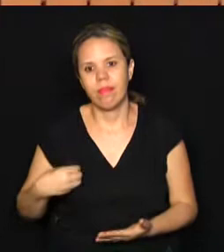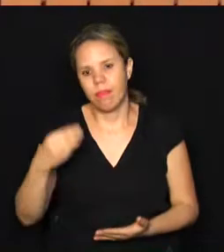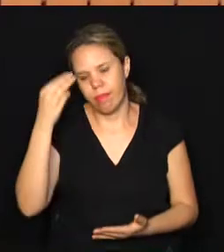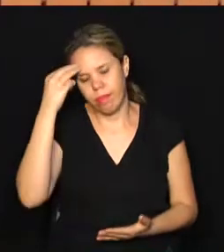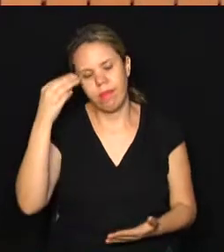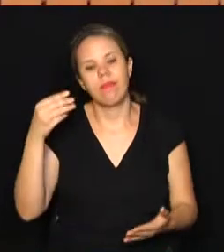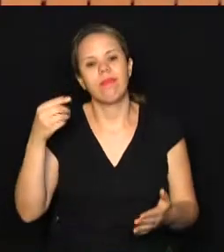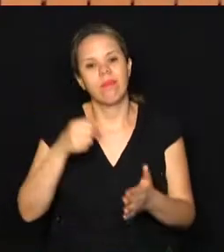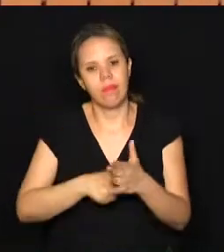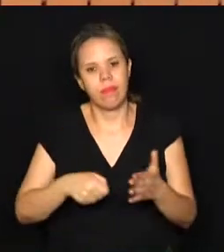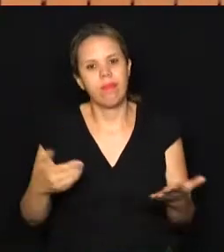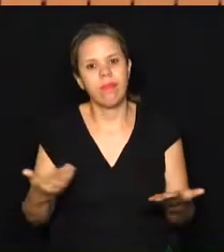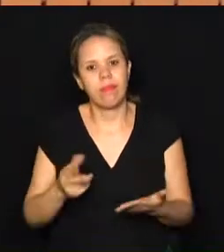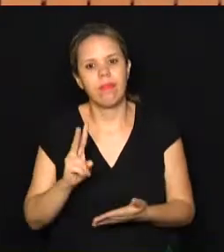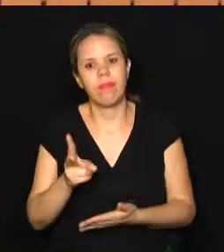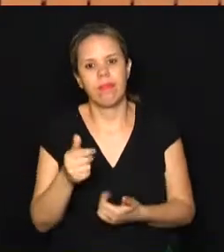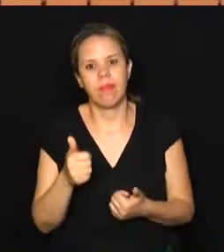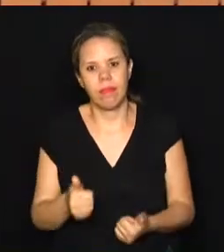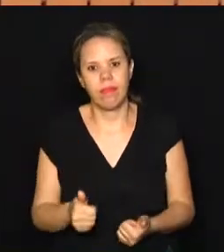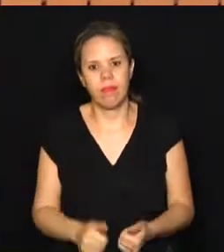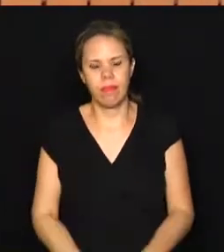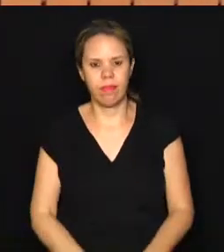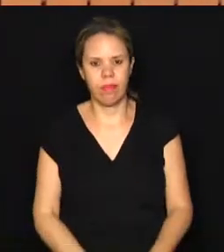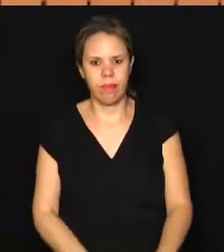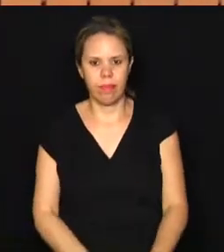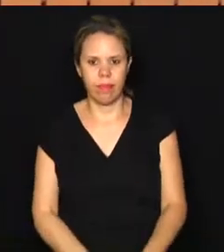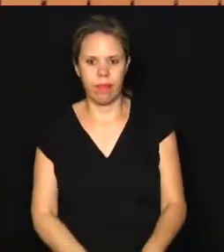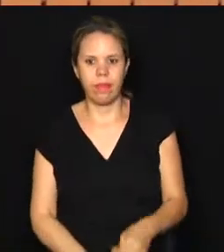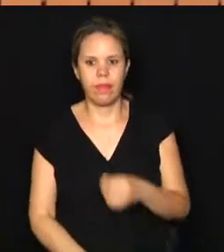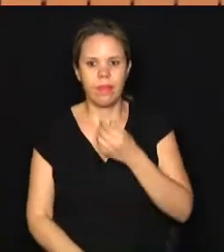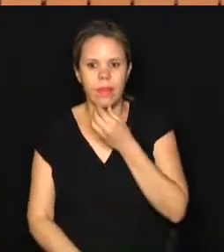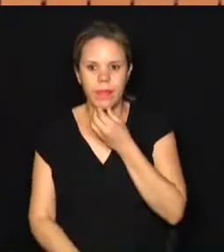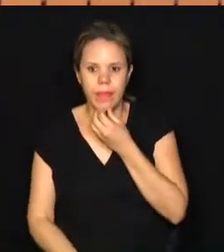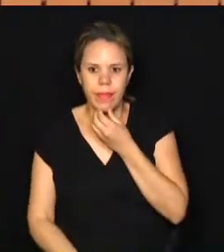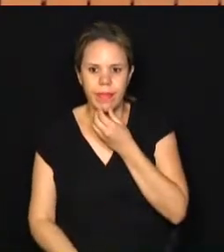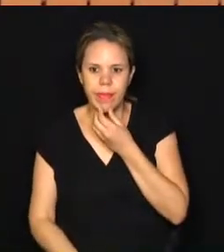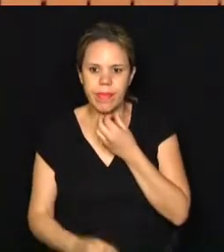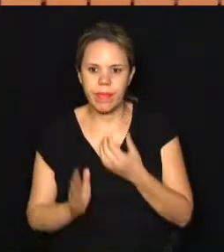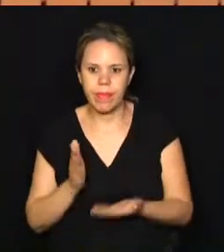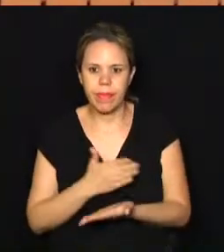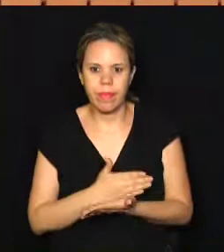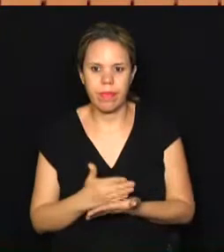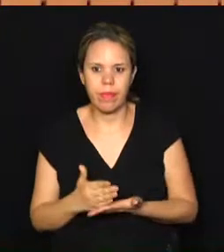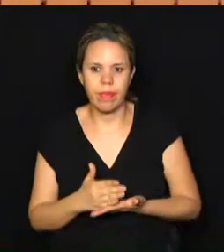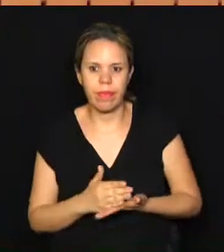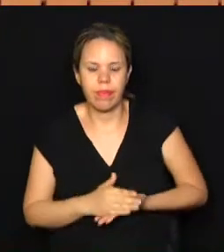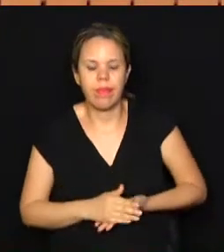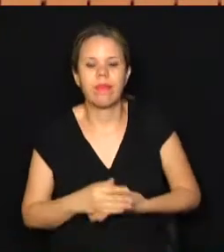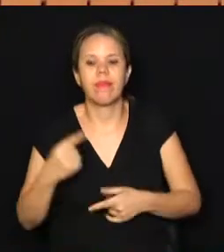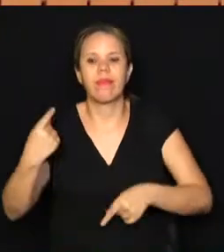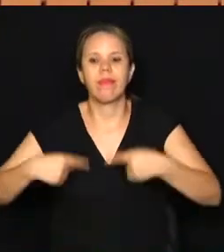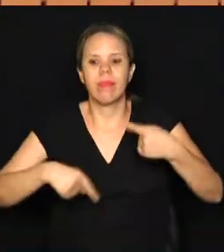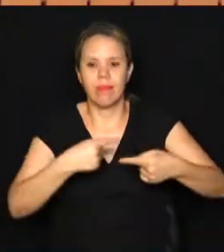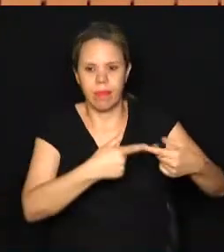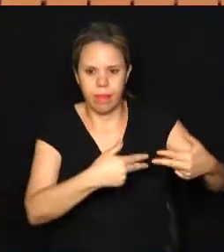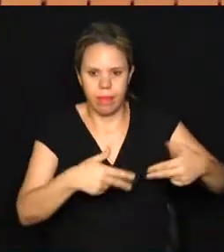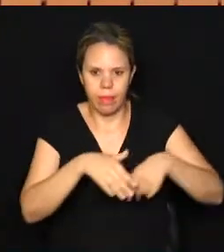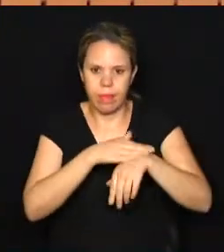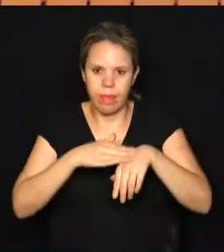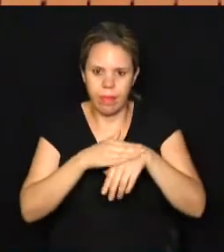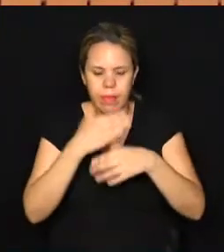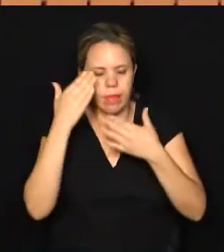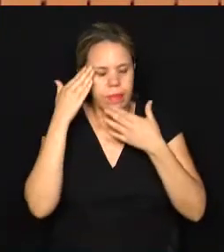luta, agora e sempre, tá bom? Então, já dando início ao debate, eu gostaria de agradecer